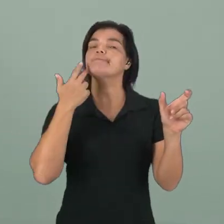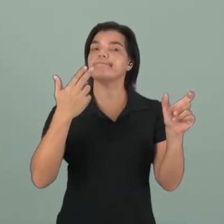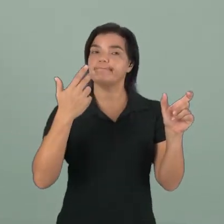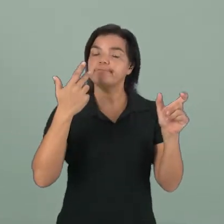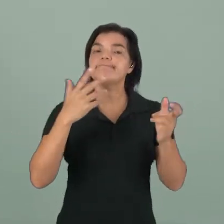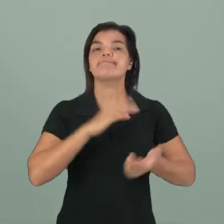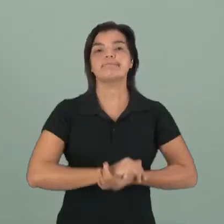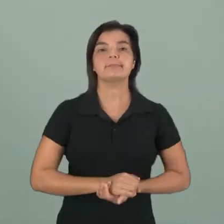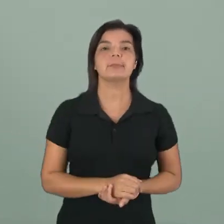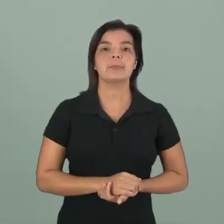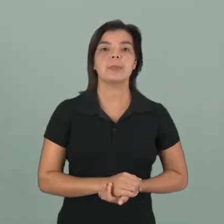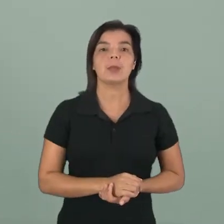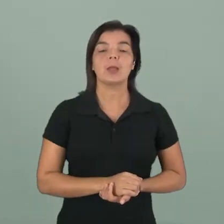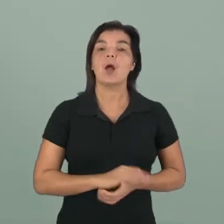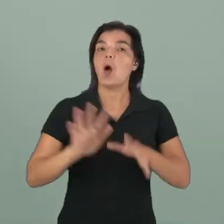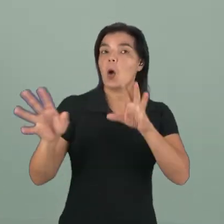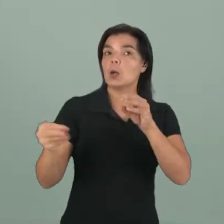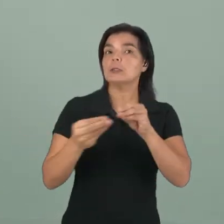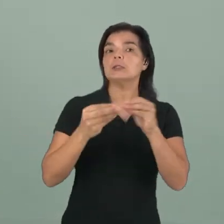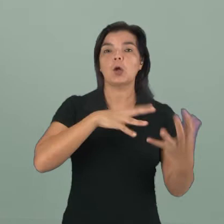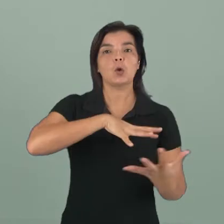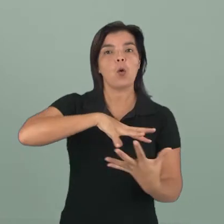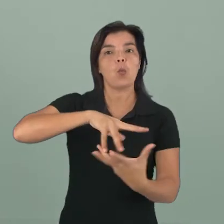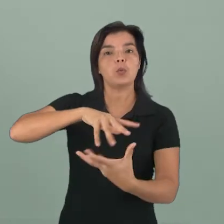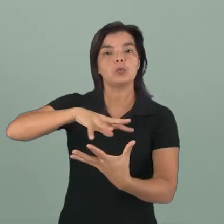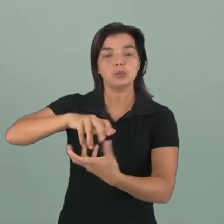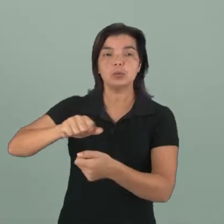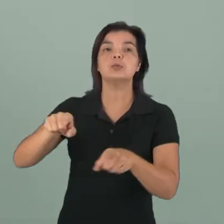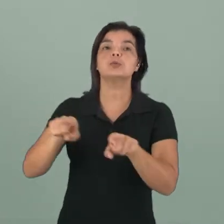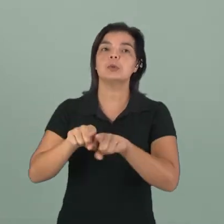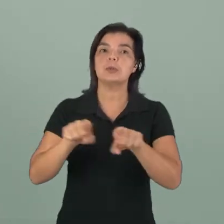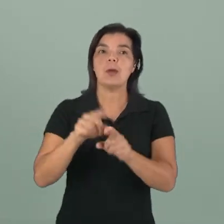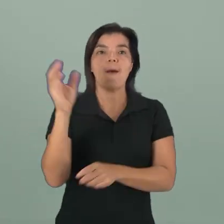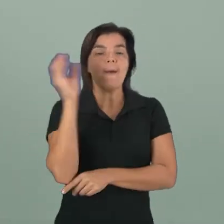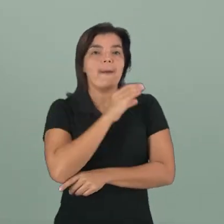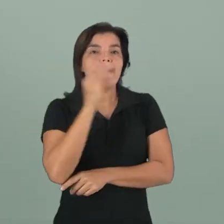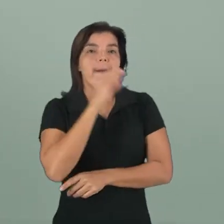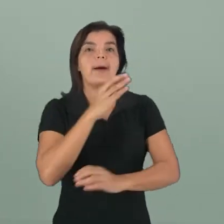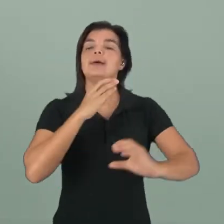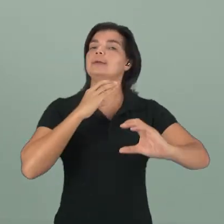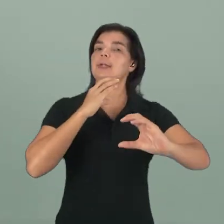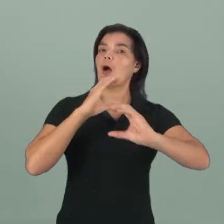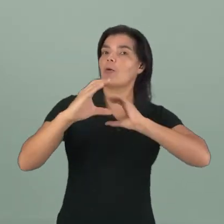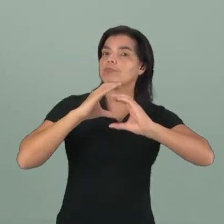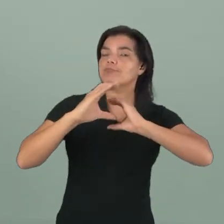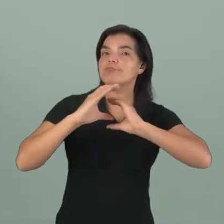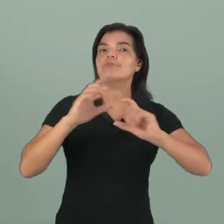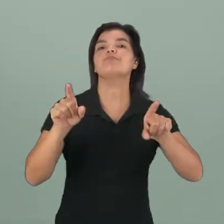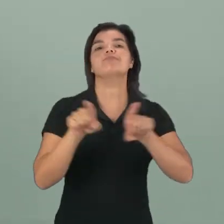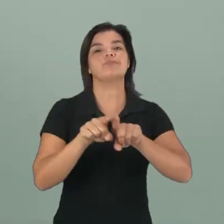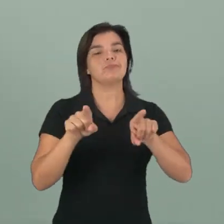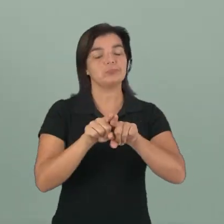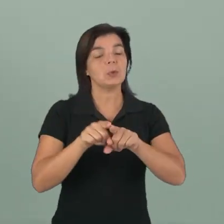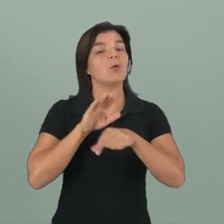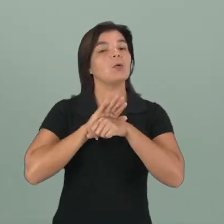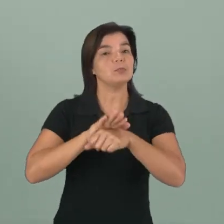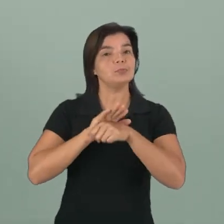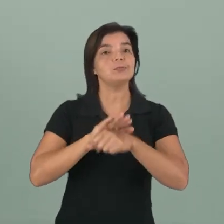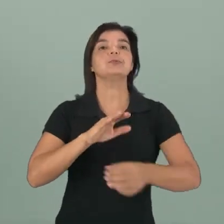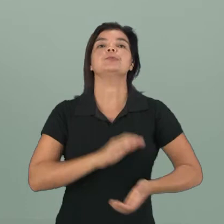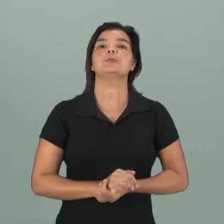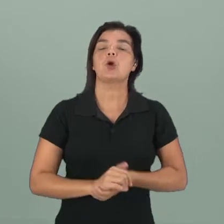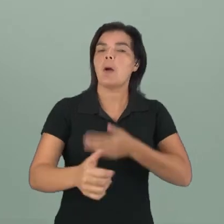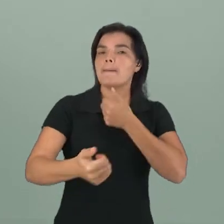idiomas. A crescente globalização, a rapidez na comunicação, isso também tem contribuído.